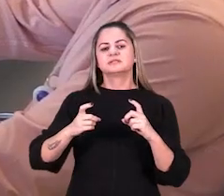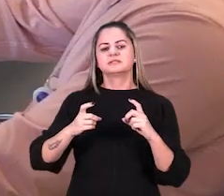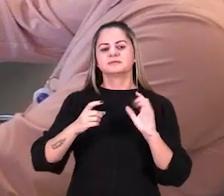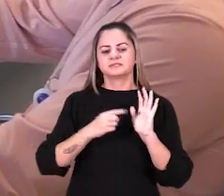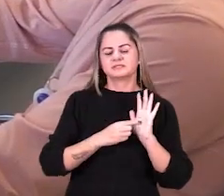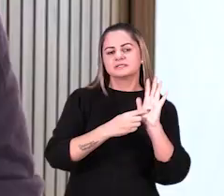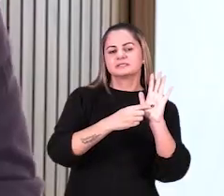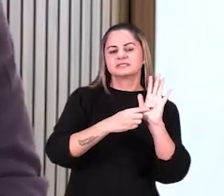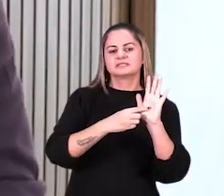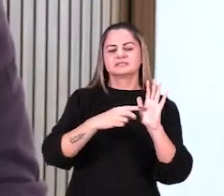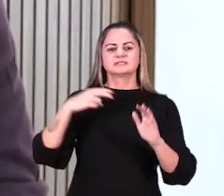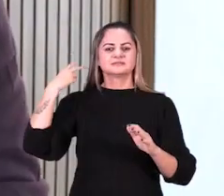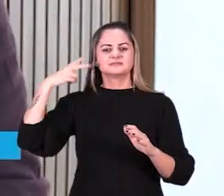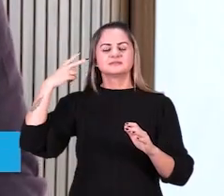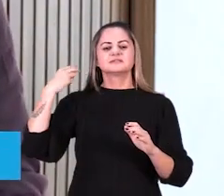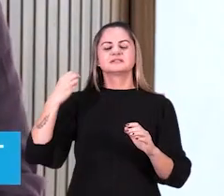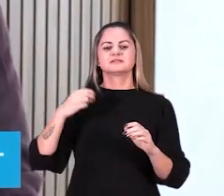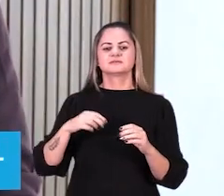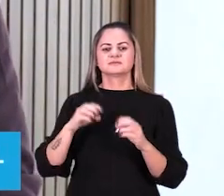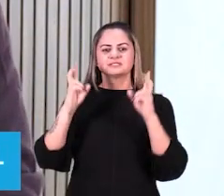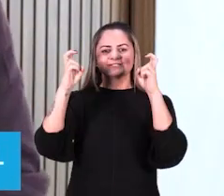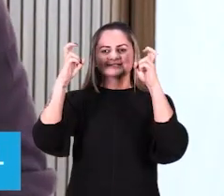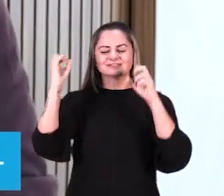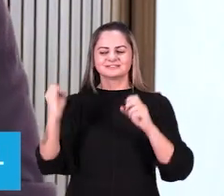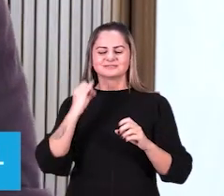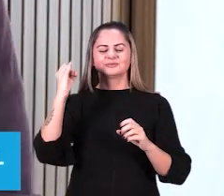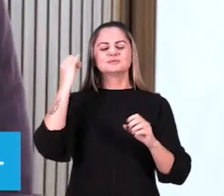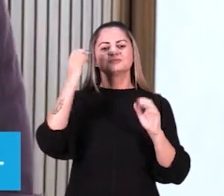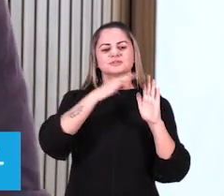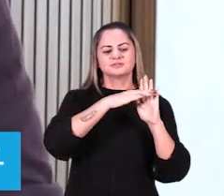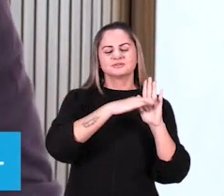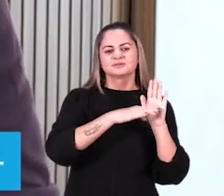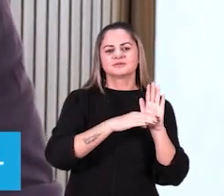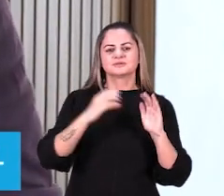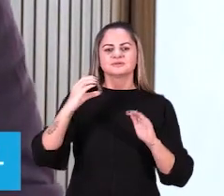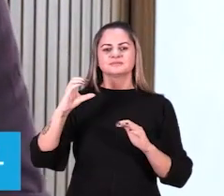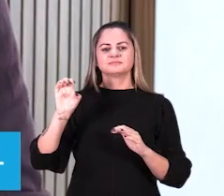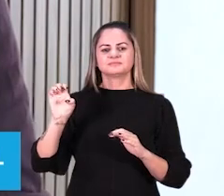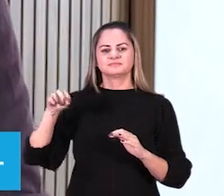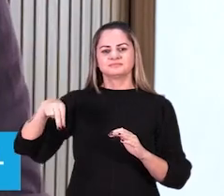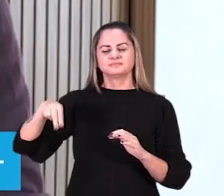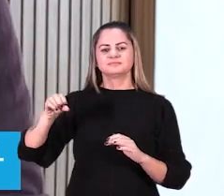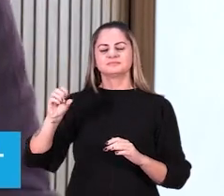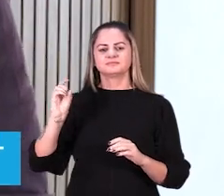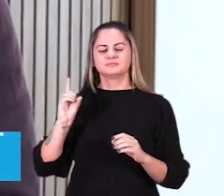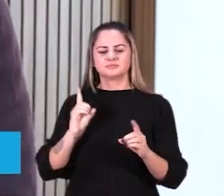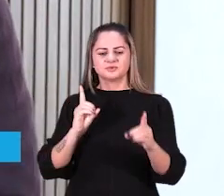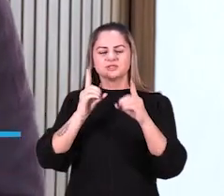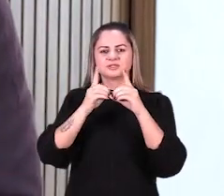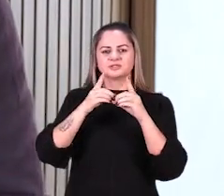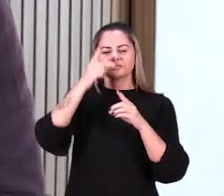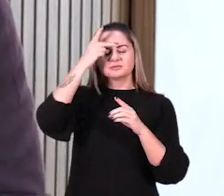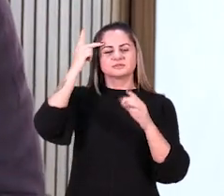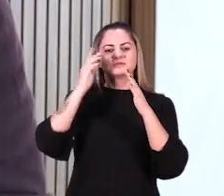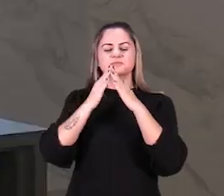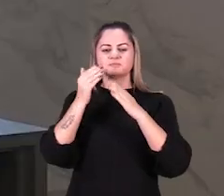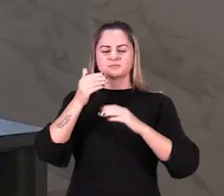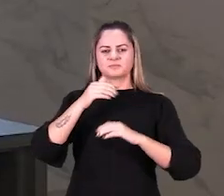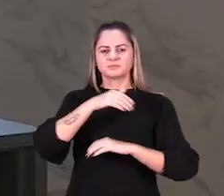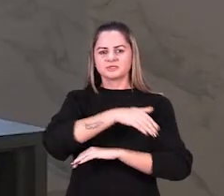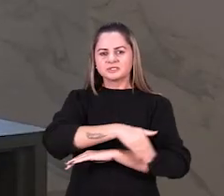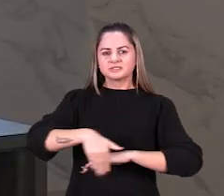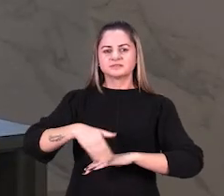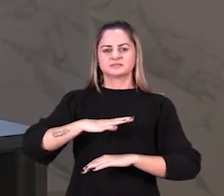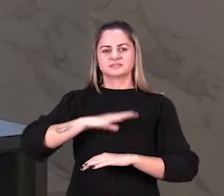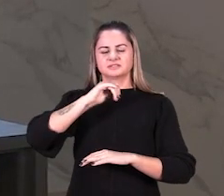nós tratamos nessa reunião foi apresentar aos vereadores o censo que nós realizamos para atendimento à população em situação de rua de Jundiaí.